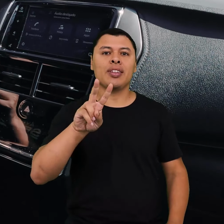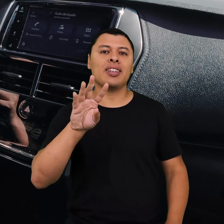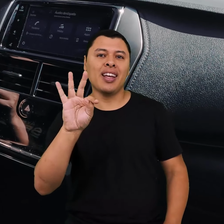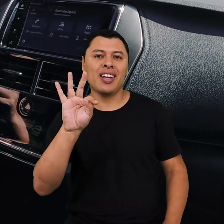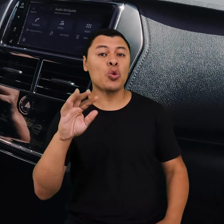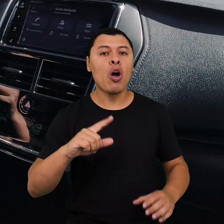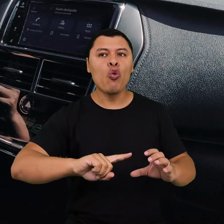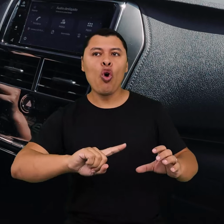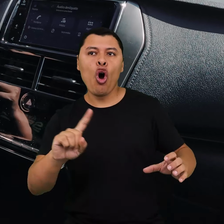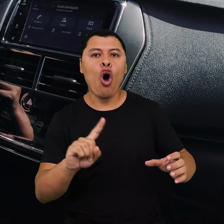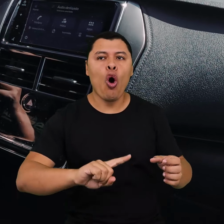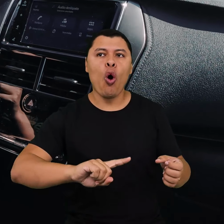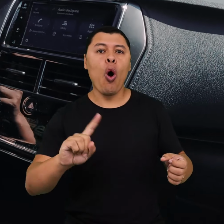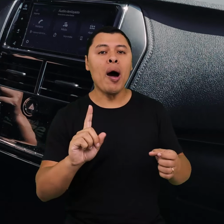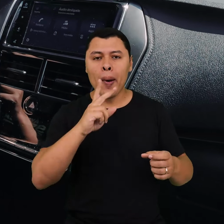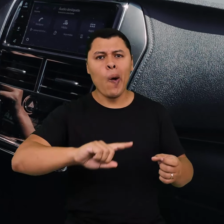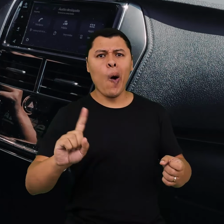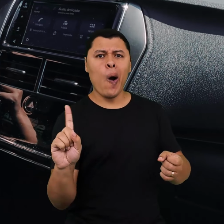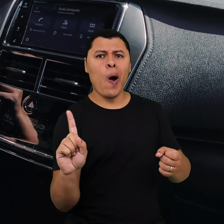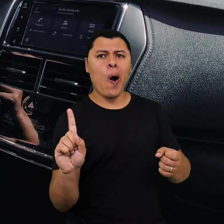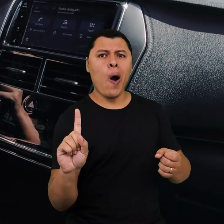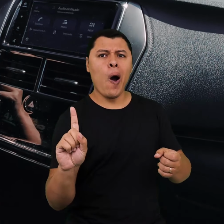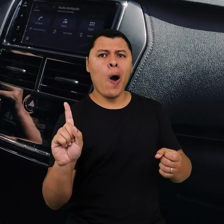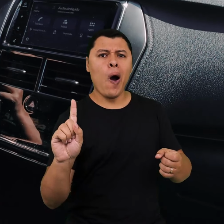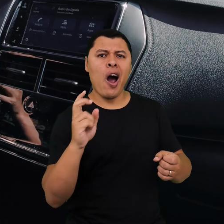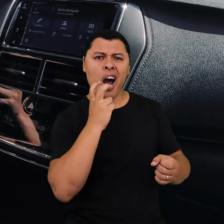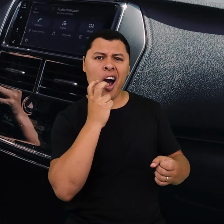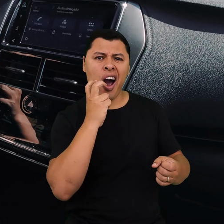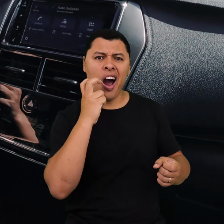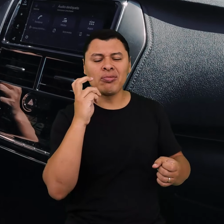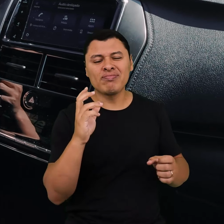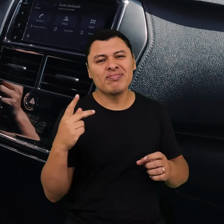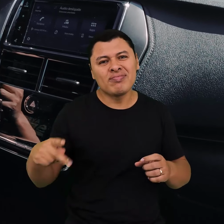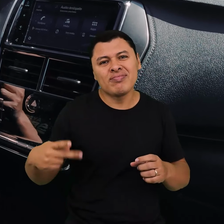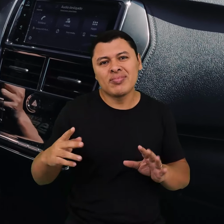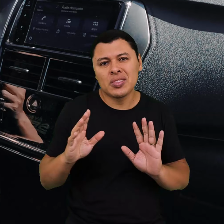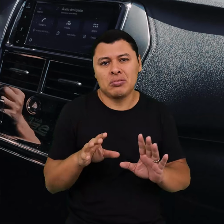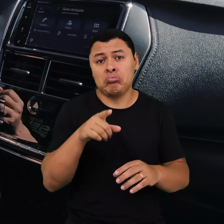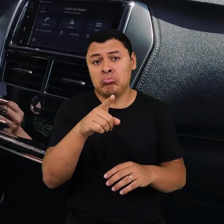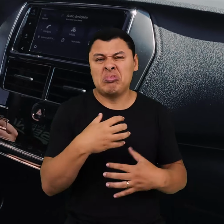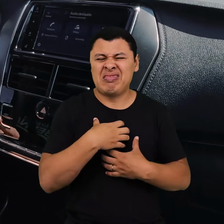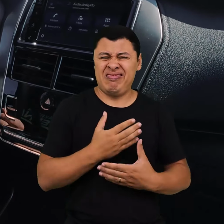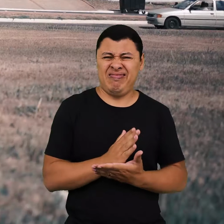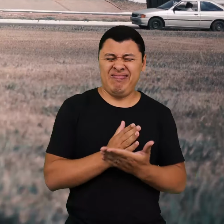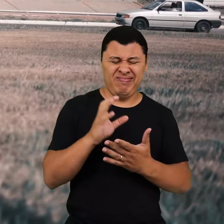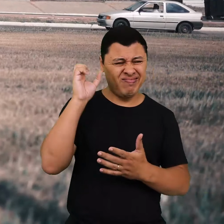forma geral é um carro muito agradável como um veículo urbano, né? Tem as características principais aí que você precisa. Então é um carro econômico,